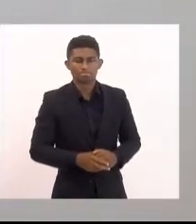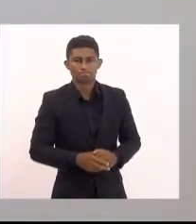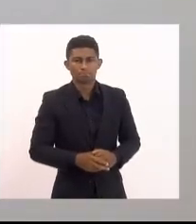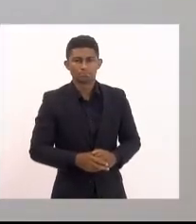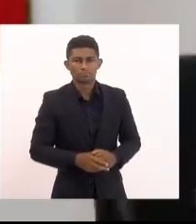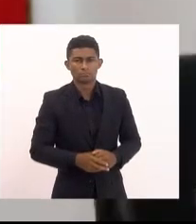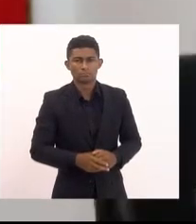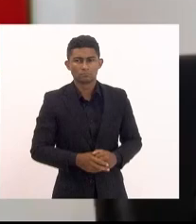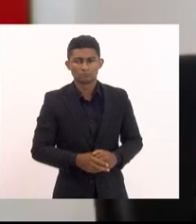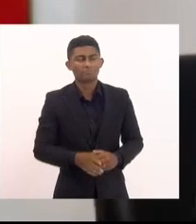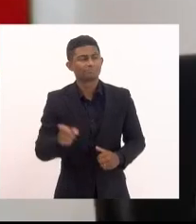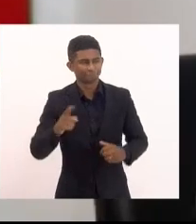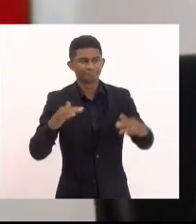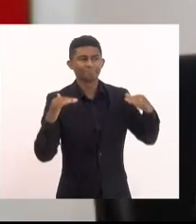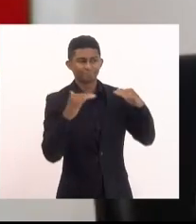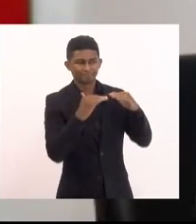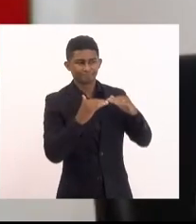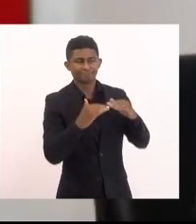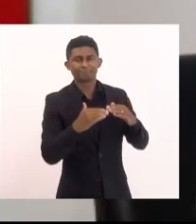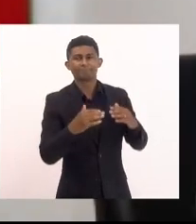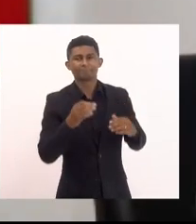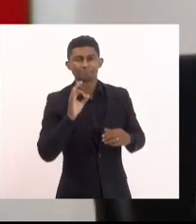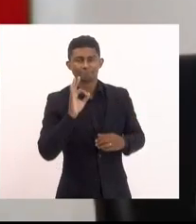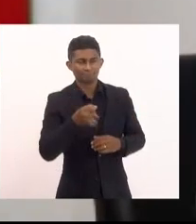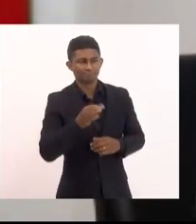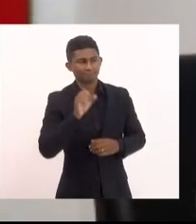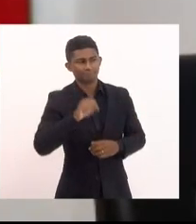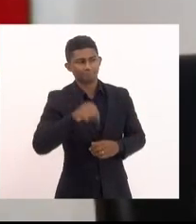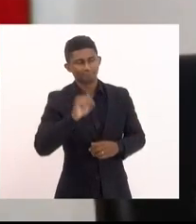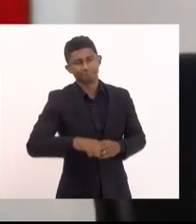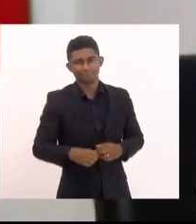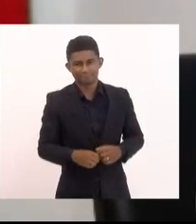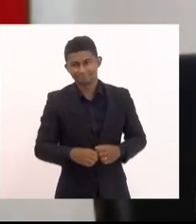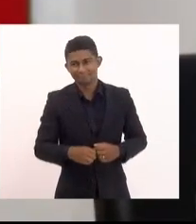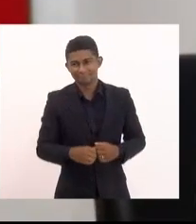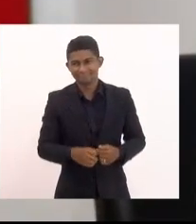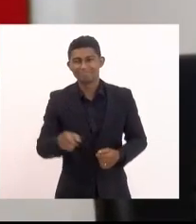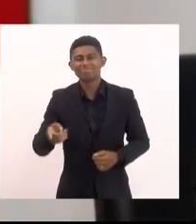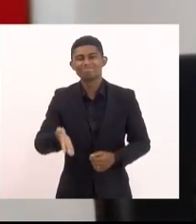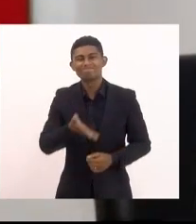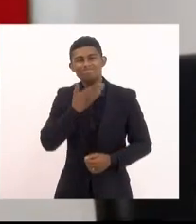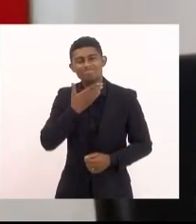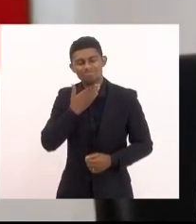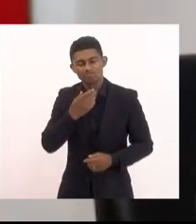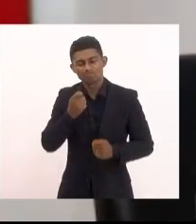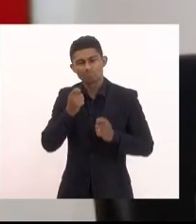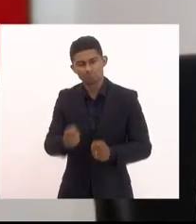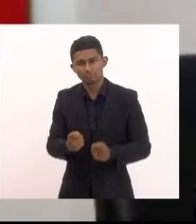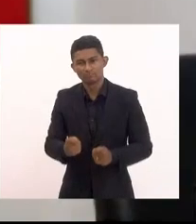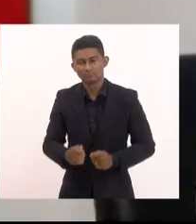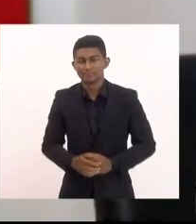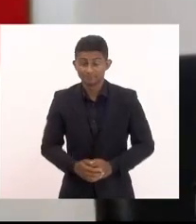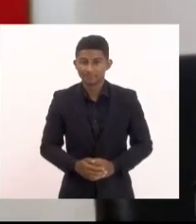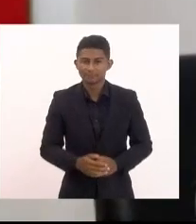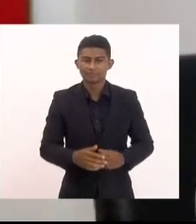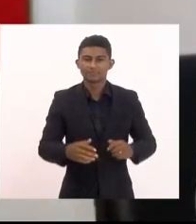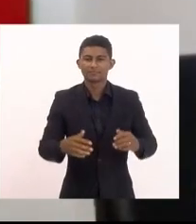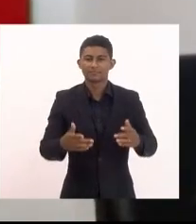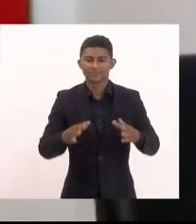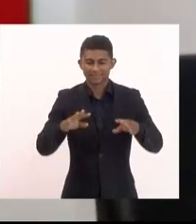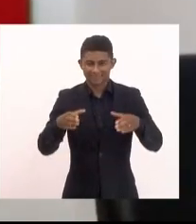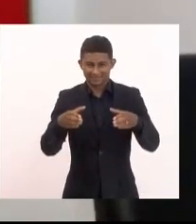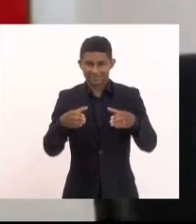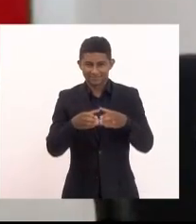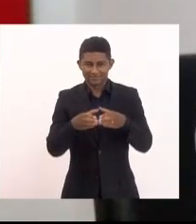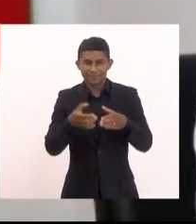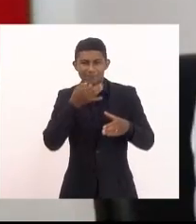presidente. Esse vai votar favorável, hein, o Rosenberg. Essa voz firme. Pela Comissão de Assuntos Municipais, deputado